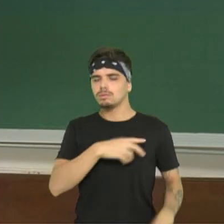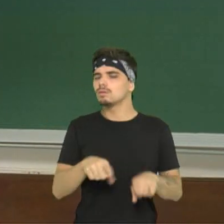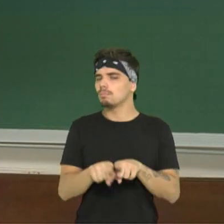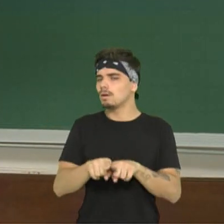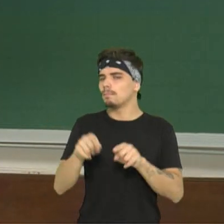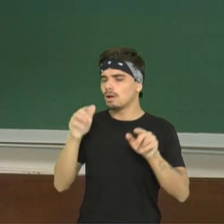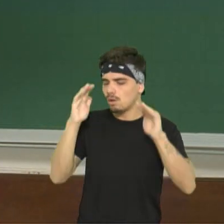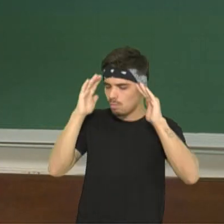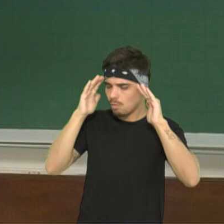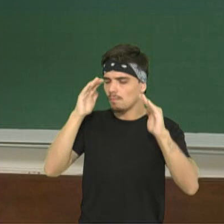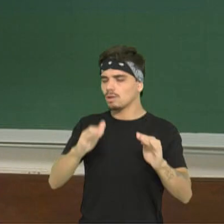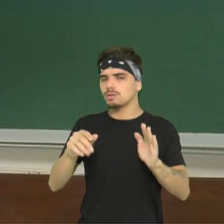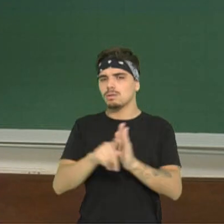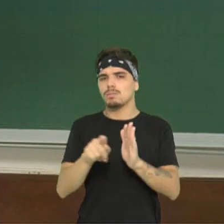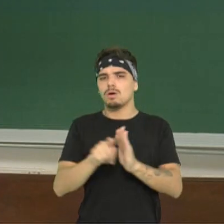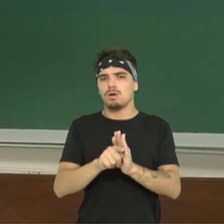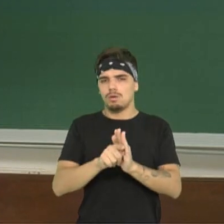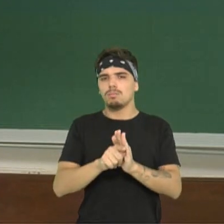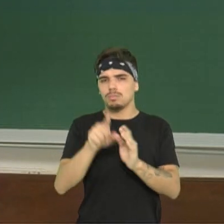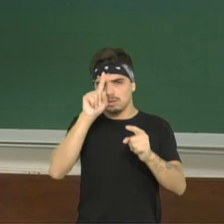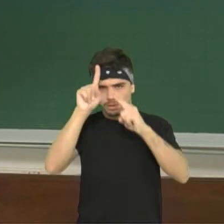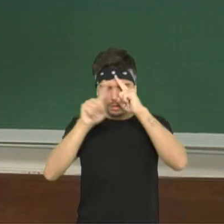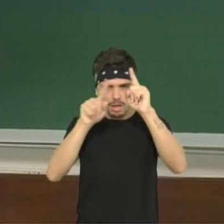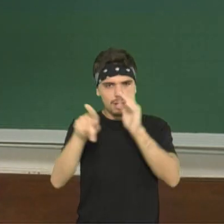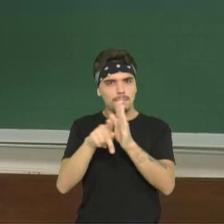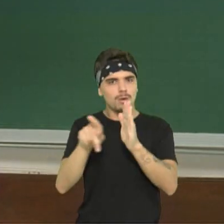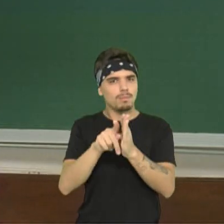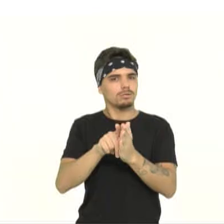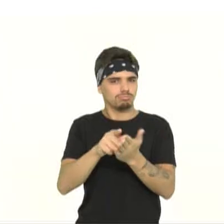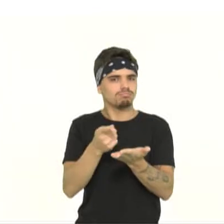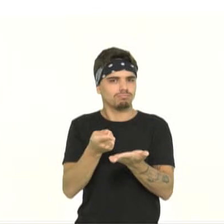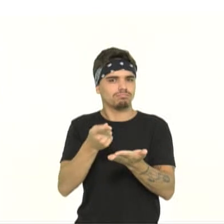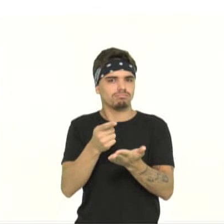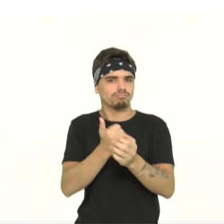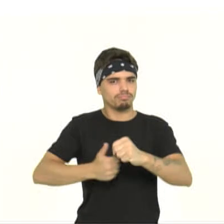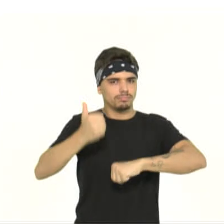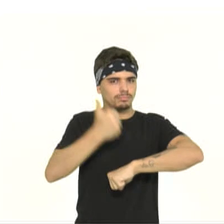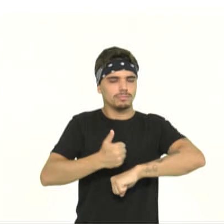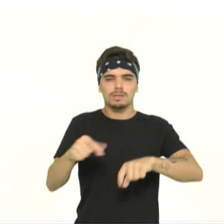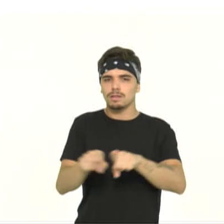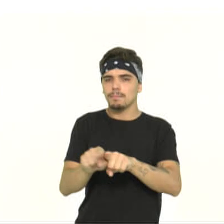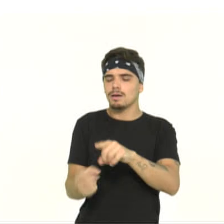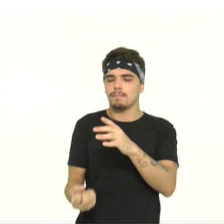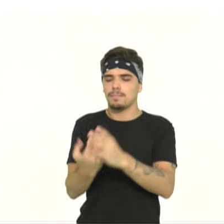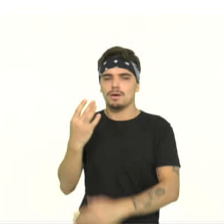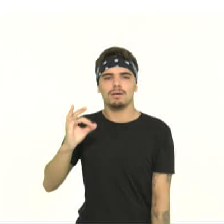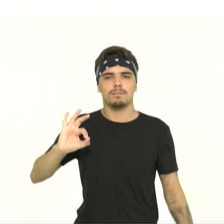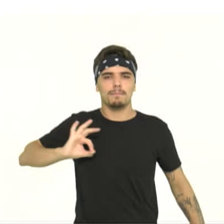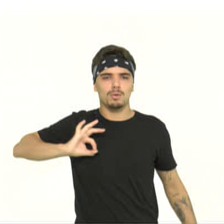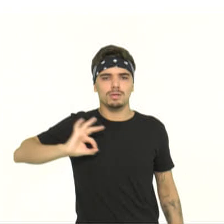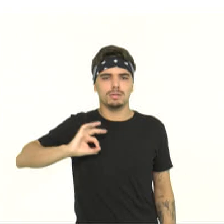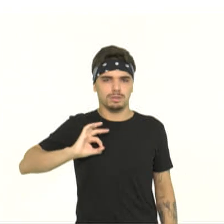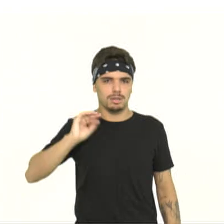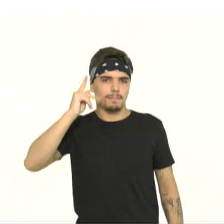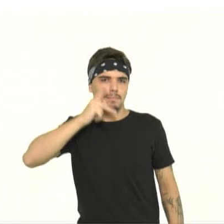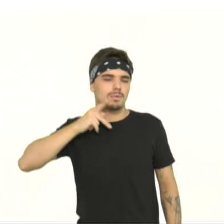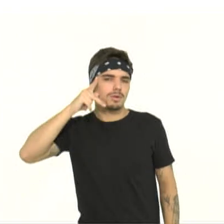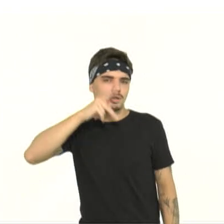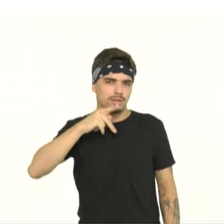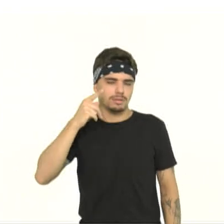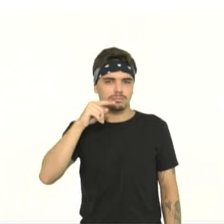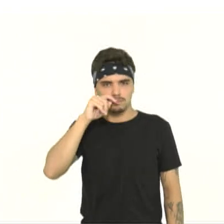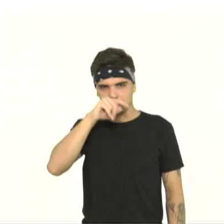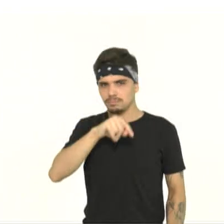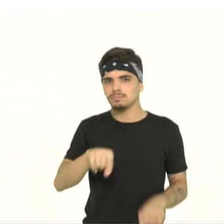ali a ideologia predominante no Estado totalitário. Criação de polícias políticas, Gestapo, por exemplo,